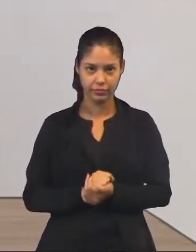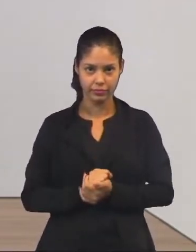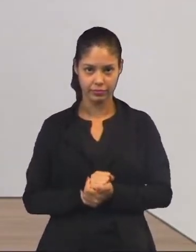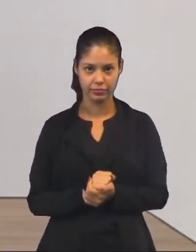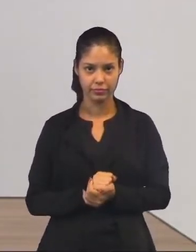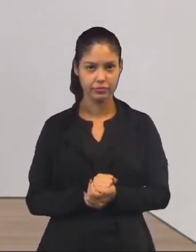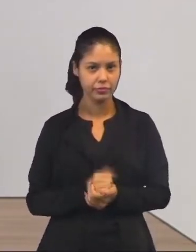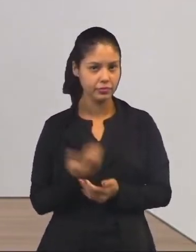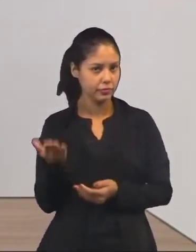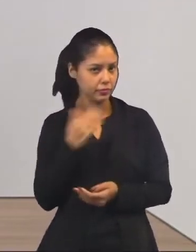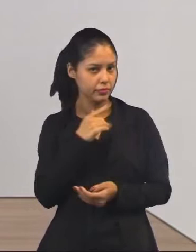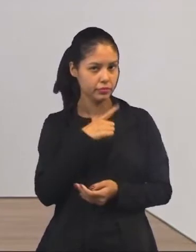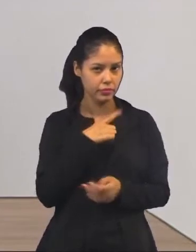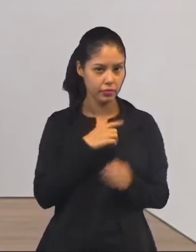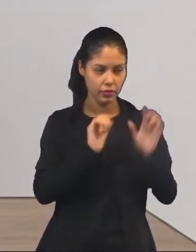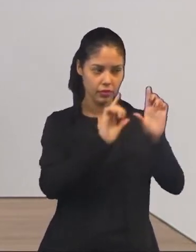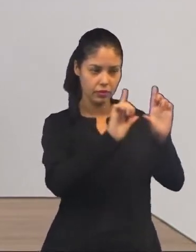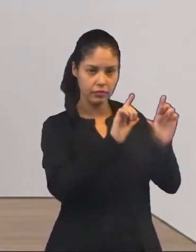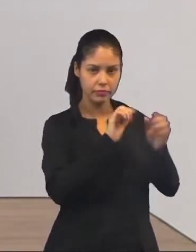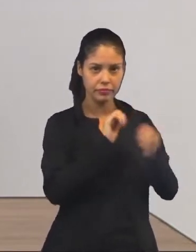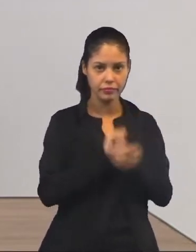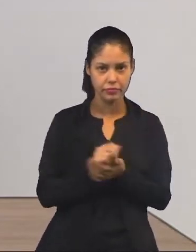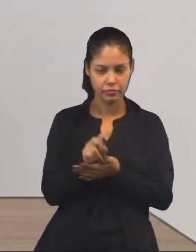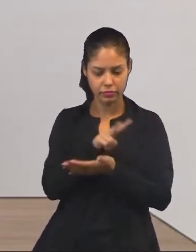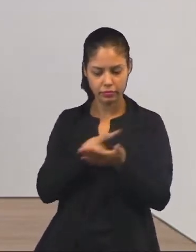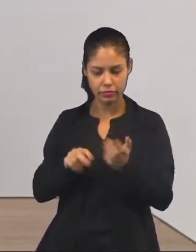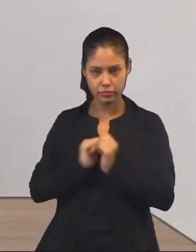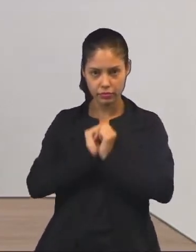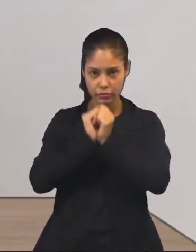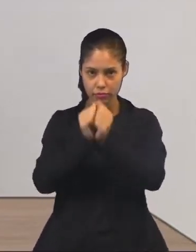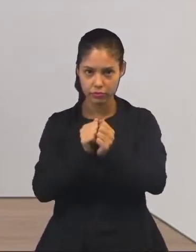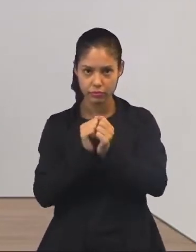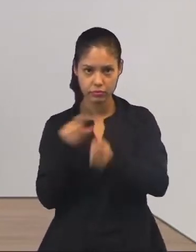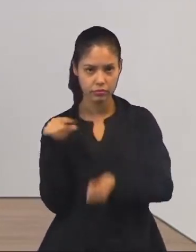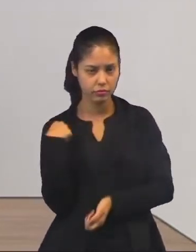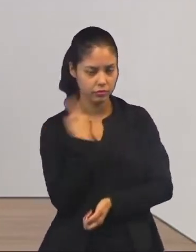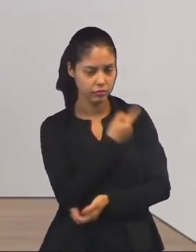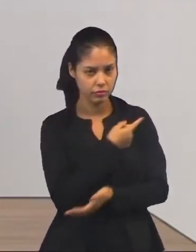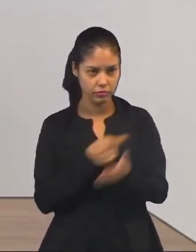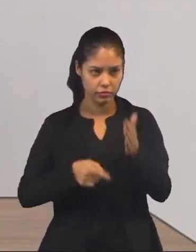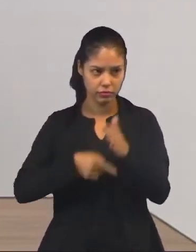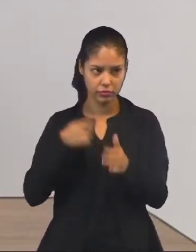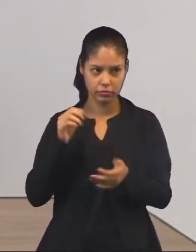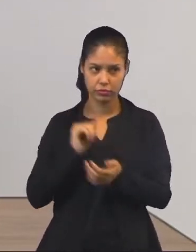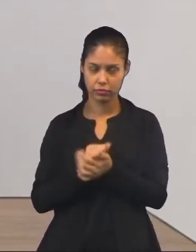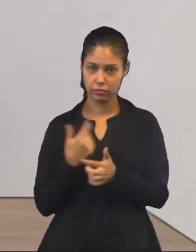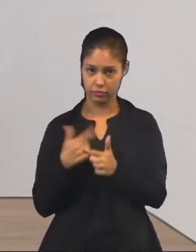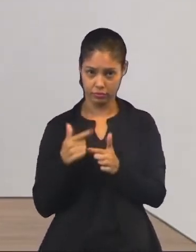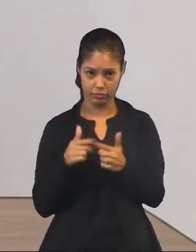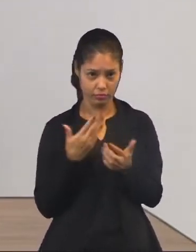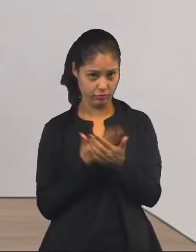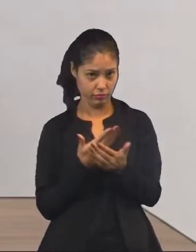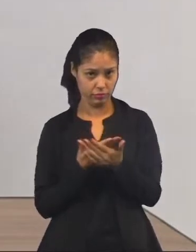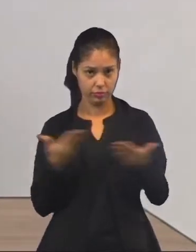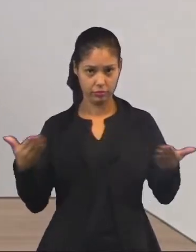bem? Vamos então para o nosso cartaz agora, lermos juntos a nossa primeira situação da aula de